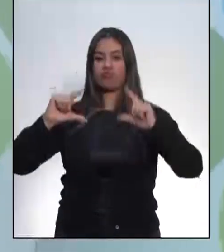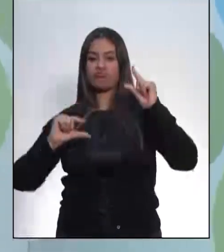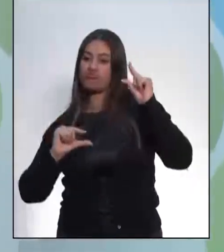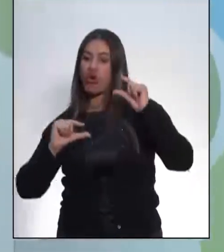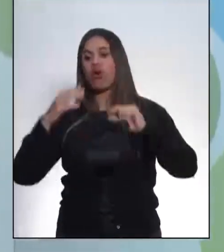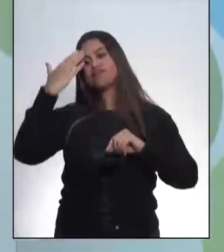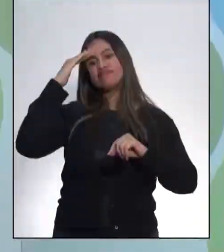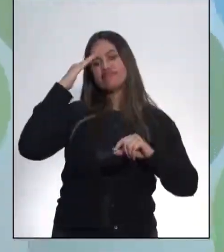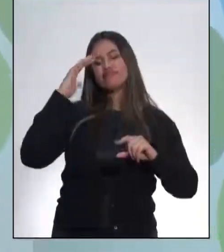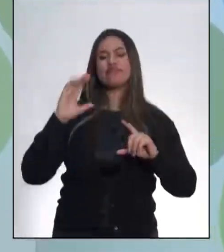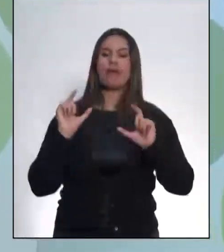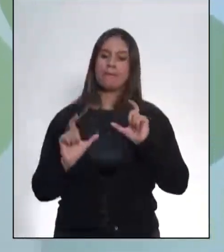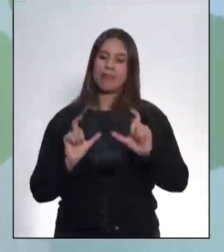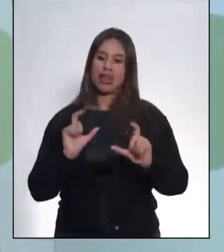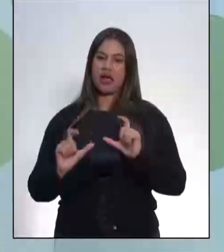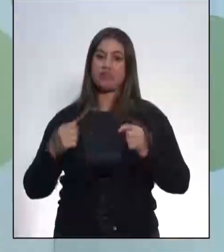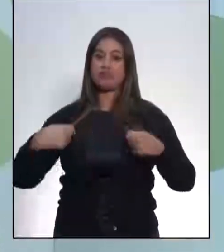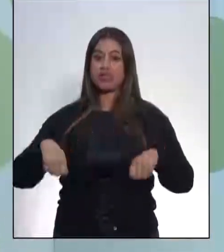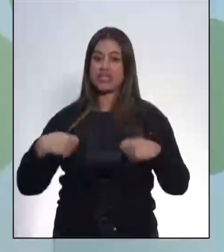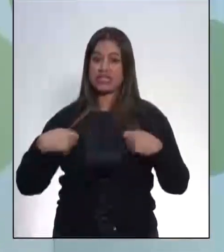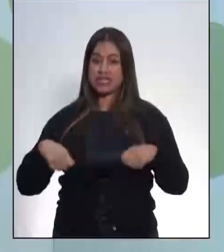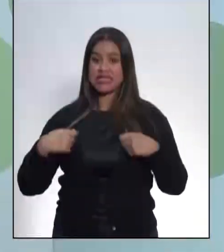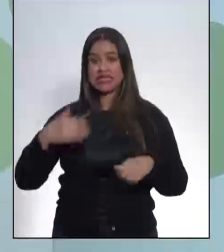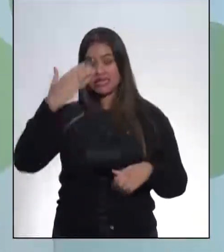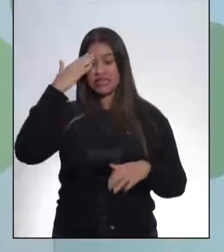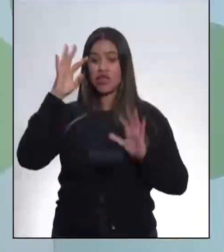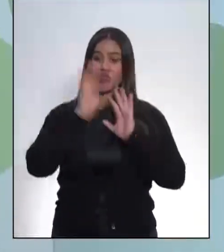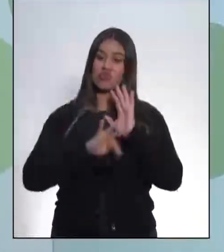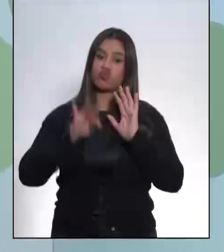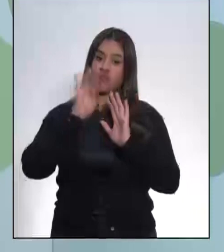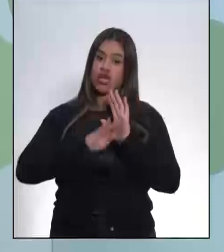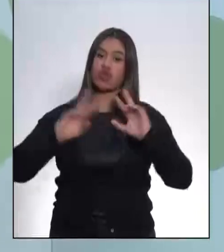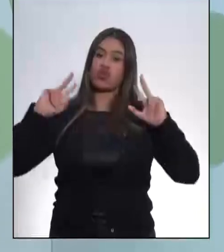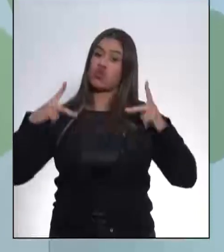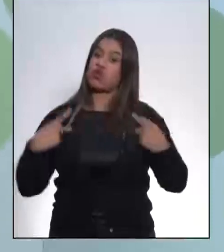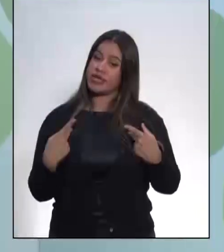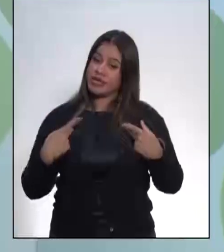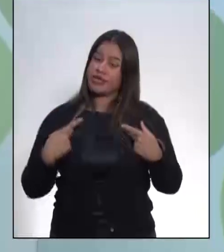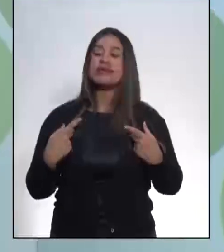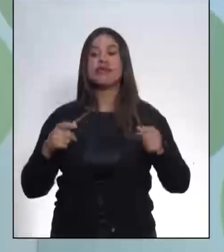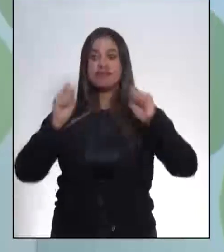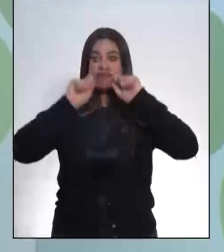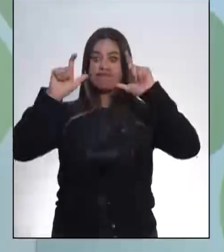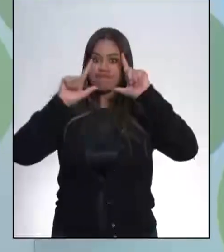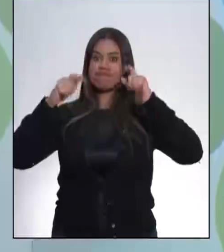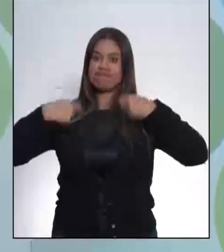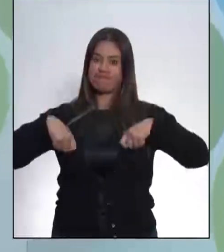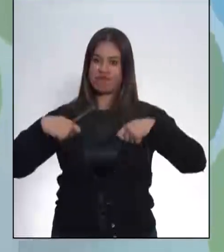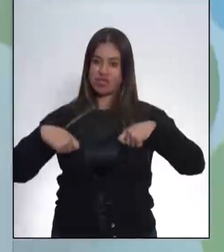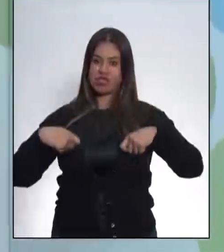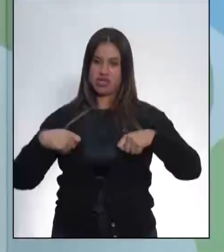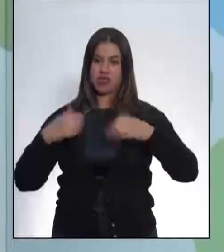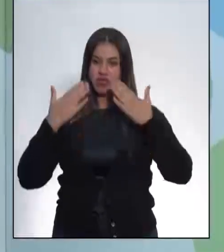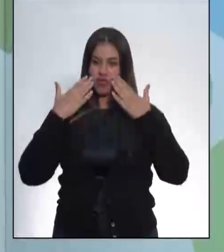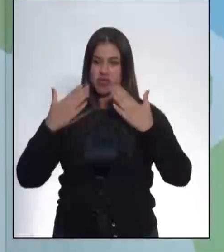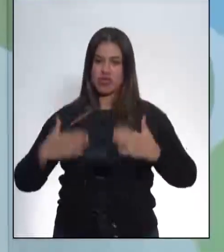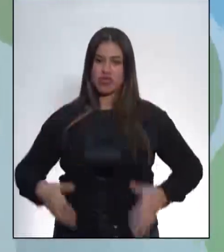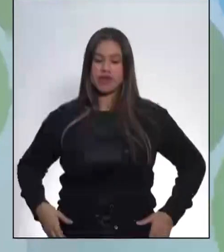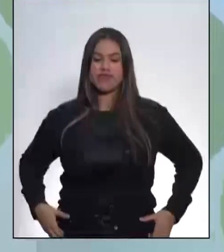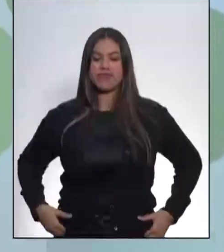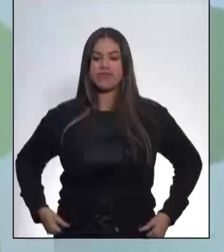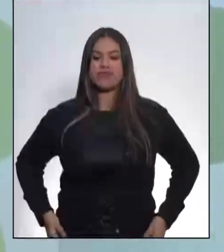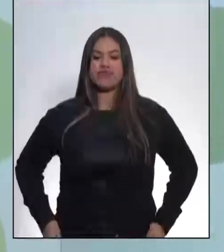começar a entender e reconhecer que tudo é um texto. E aí, eu preciso prestar atenção em algumas questõezinhas que eu já vou apresentar para você. Muito